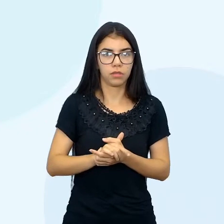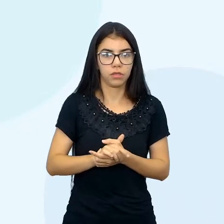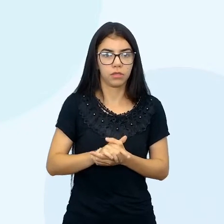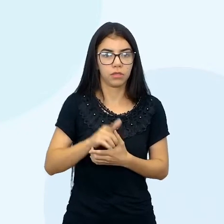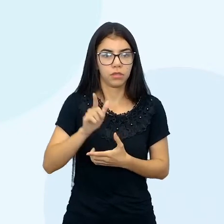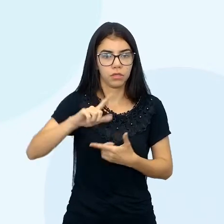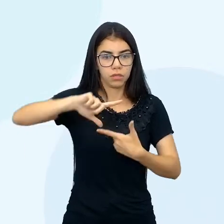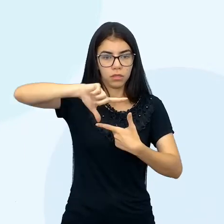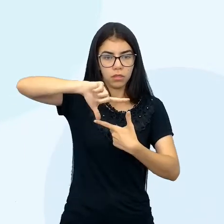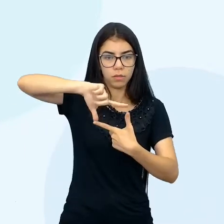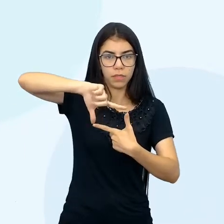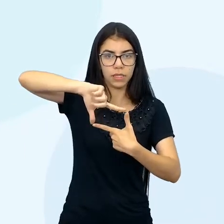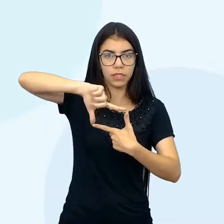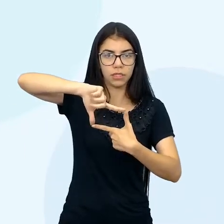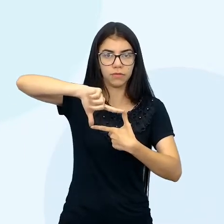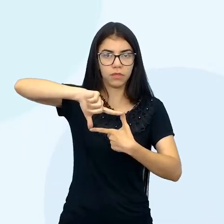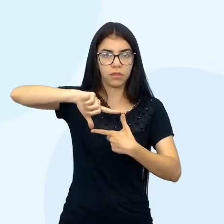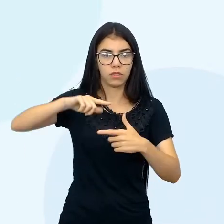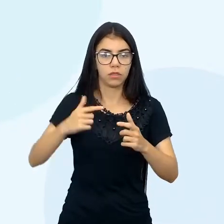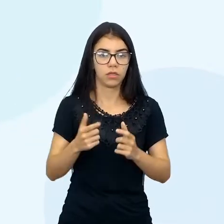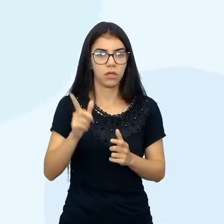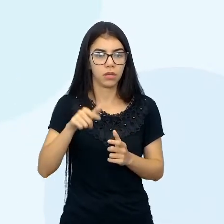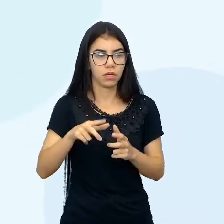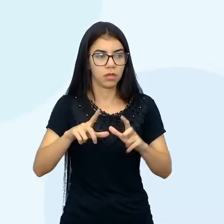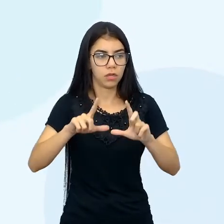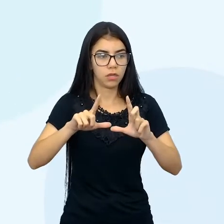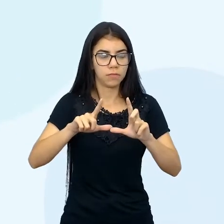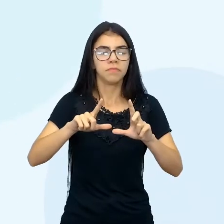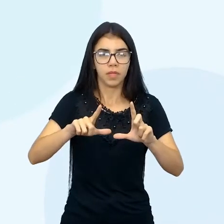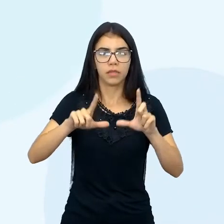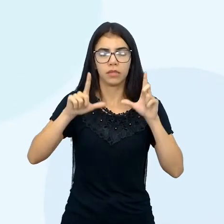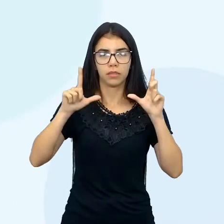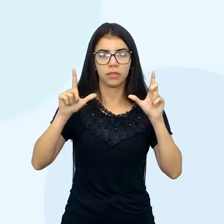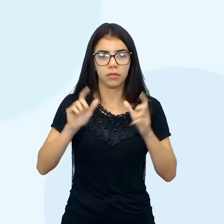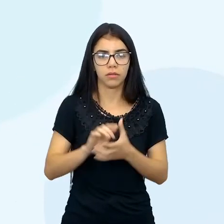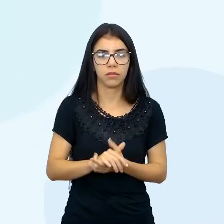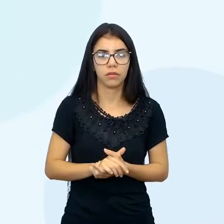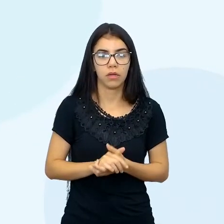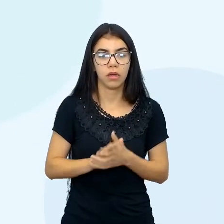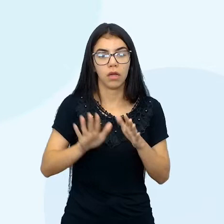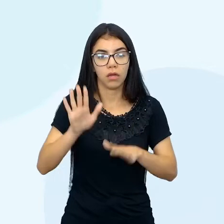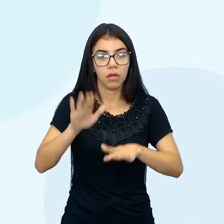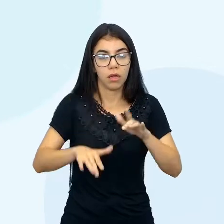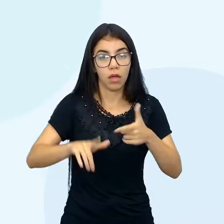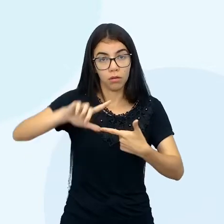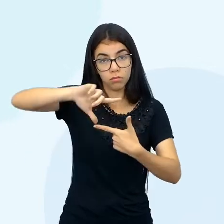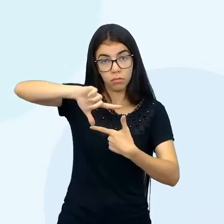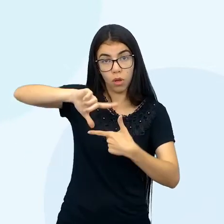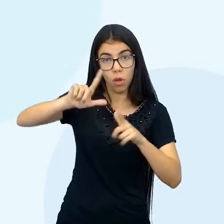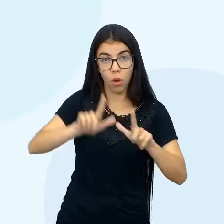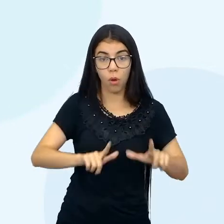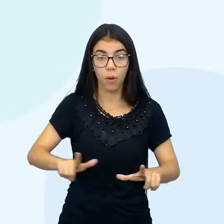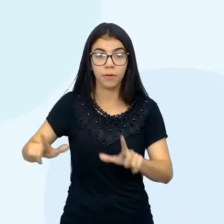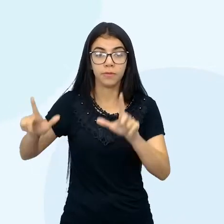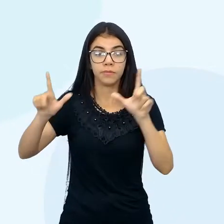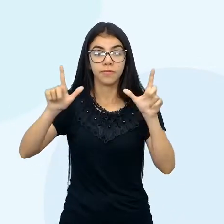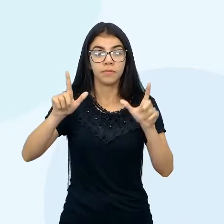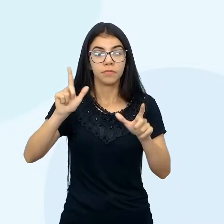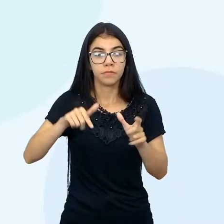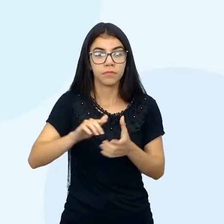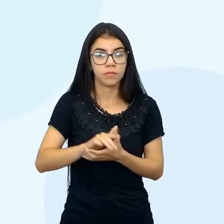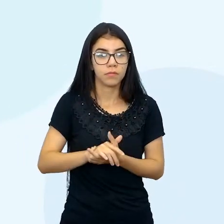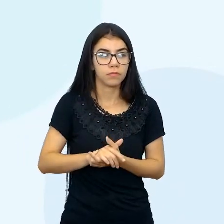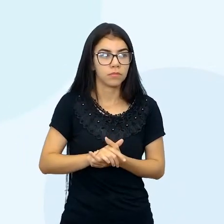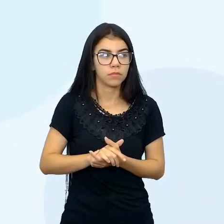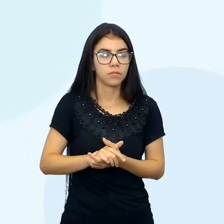lá. Dessa imagem, você amplia um pouco e faz um corte e mostra uma cena em plano médio. Nossa, então não era o que eu